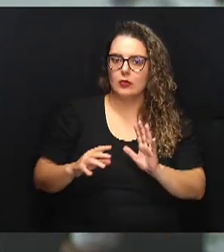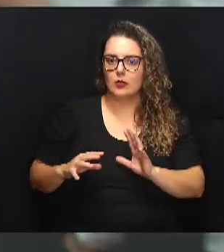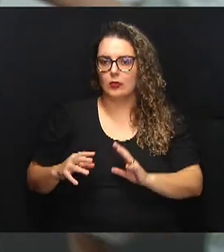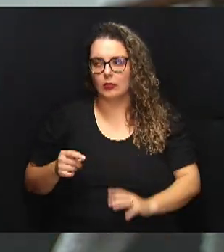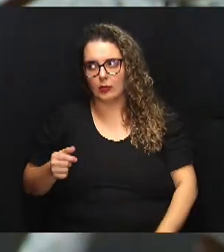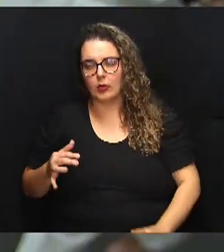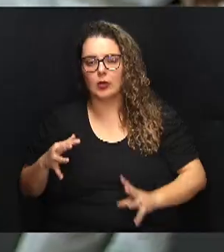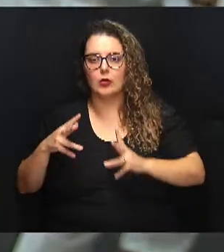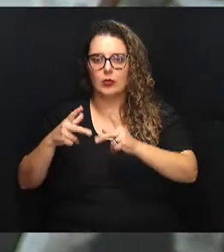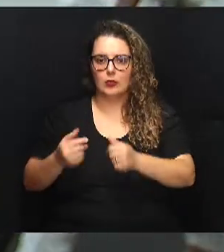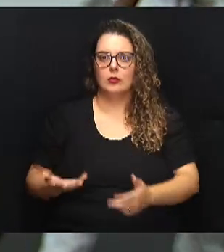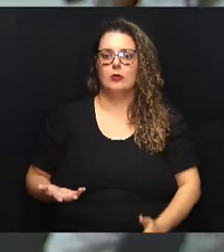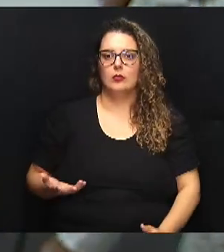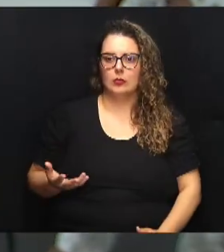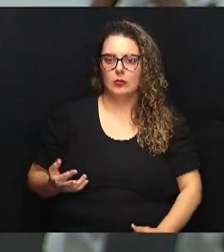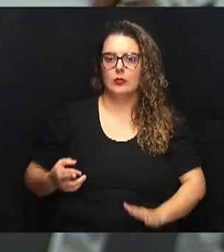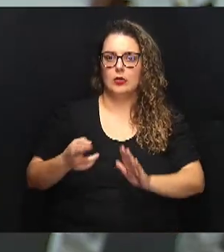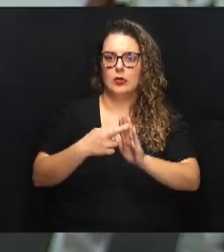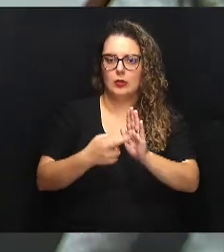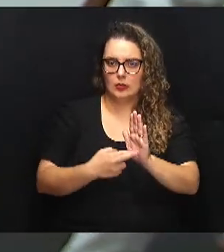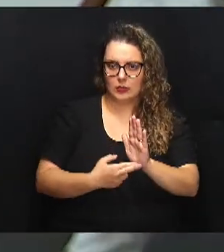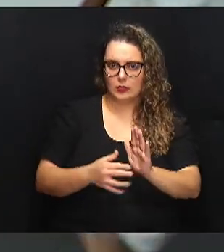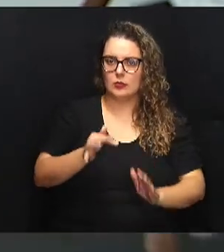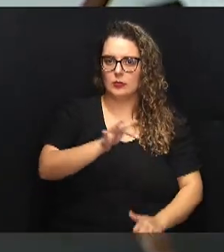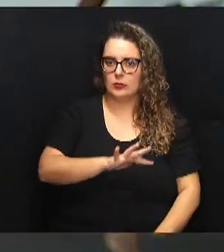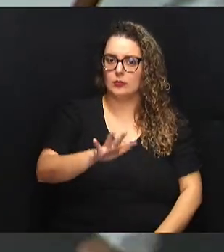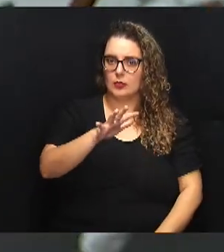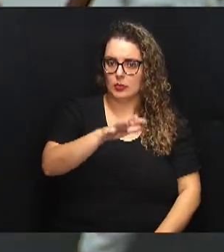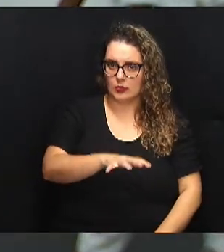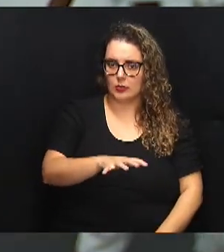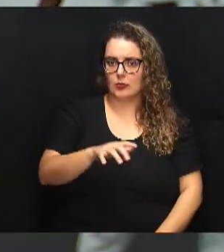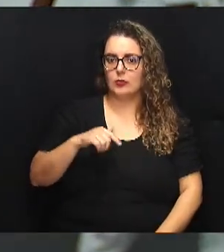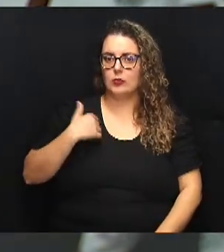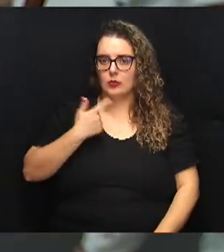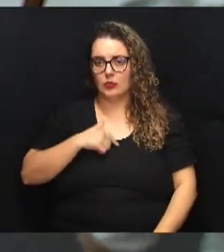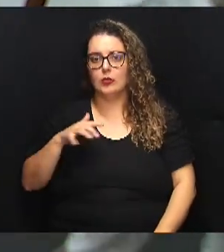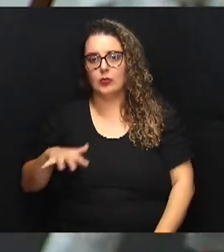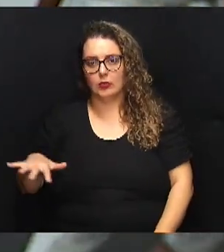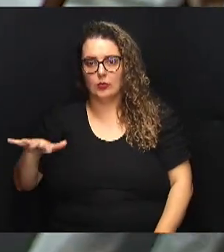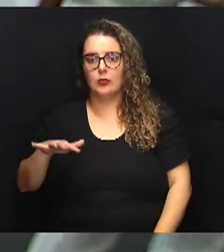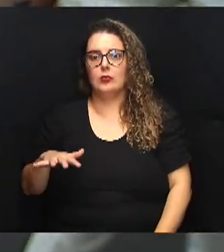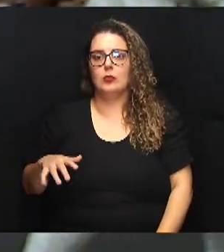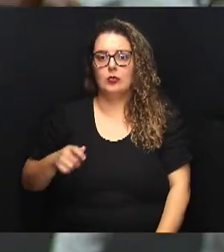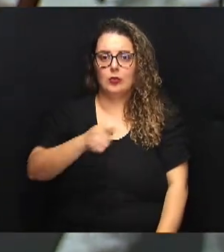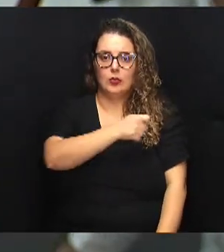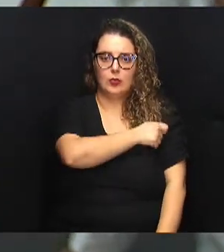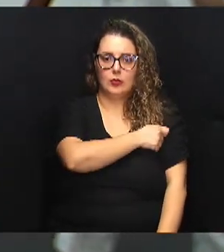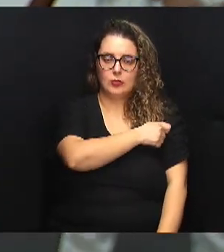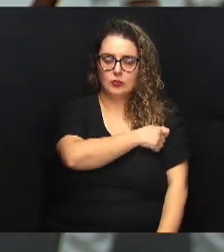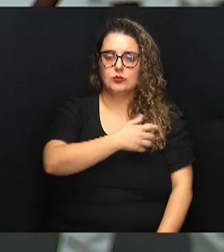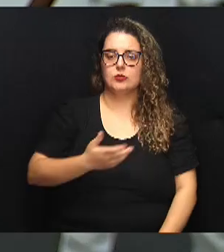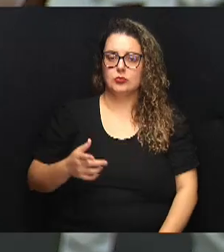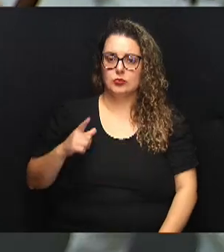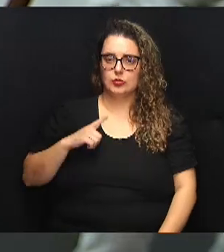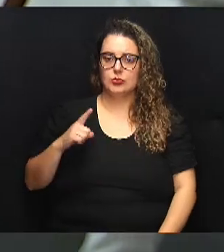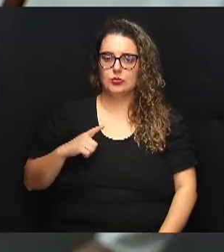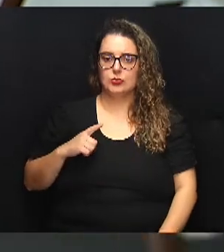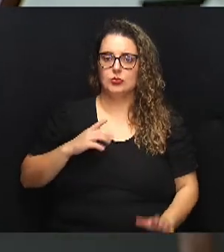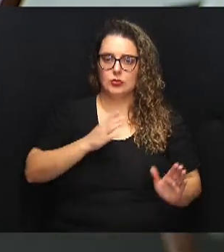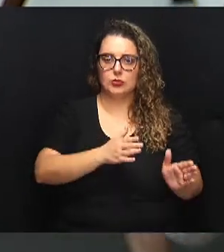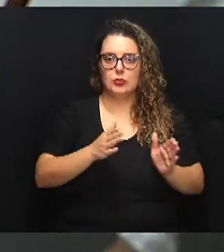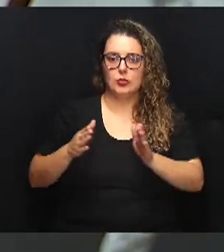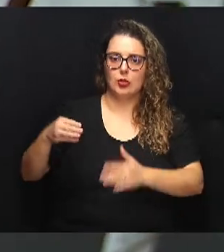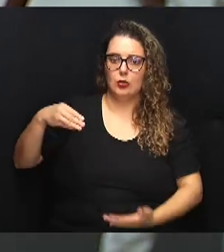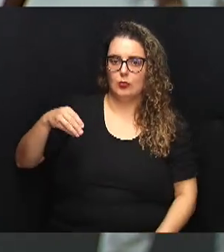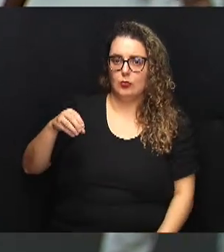é regulamentado pela federação. No nosso caso, o aluno ele tem uma série que nós chamamos de